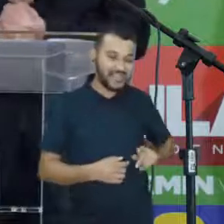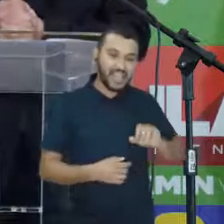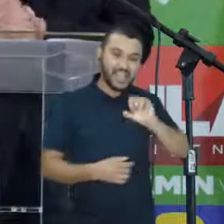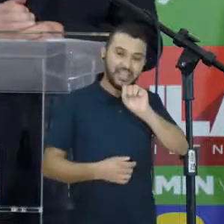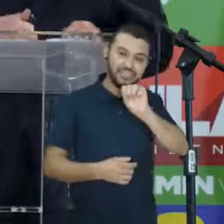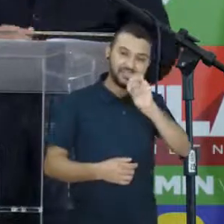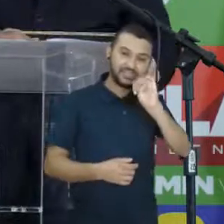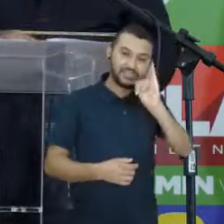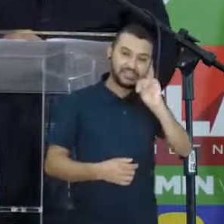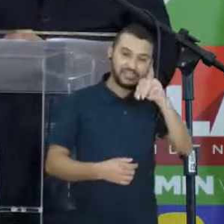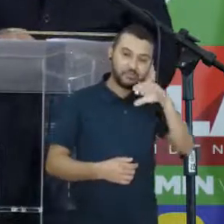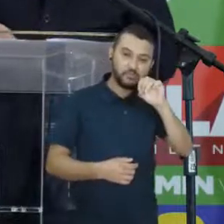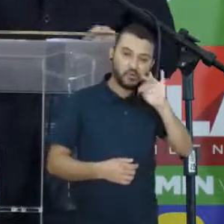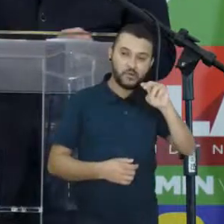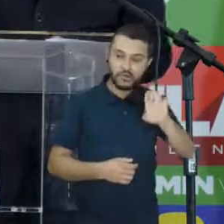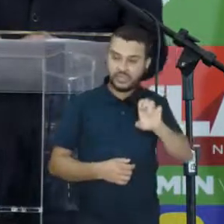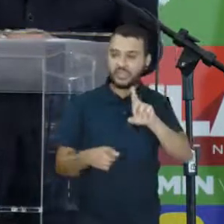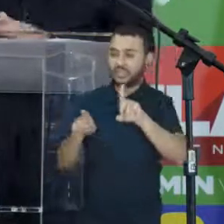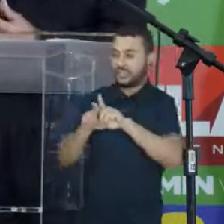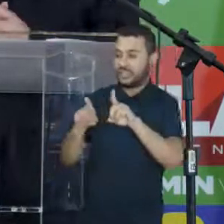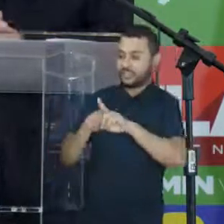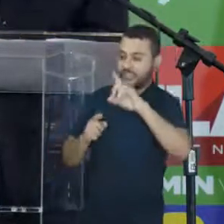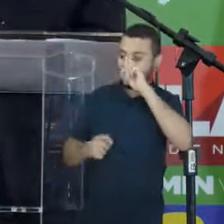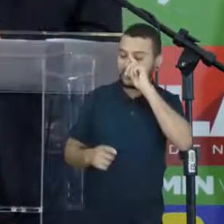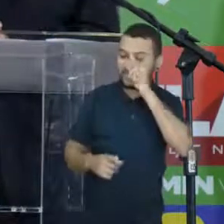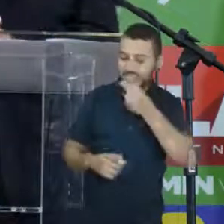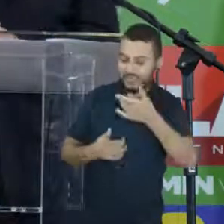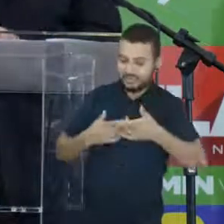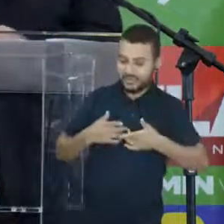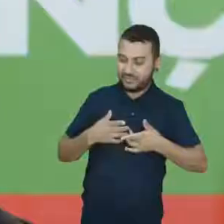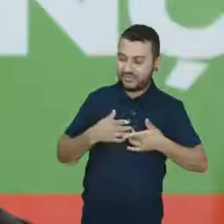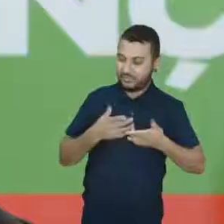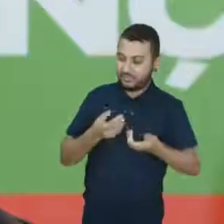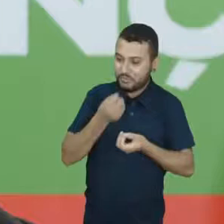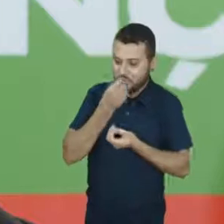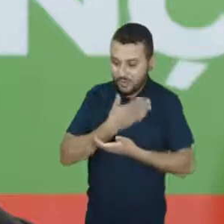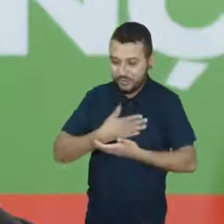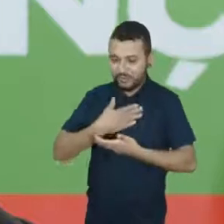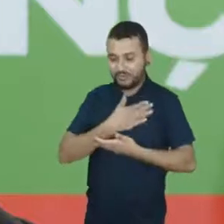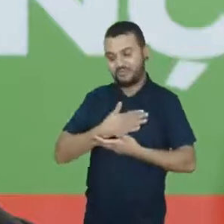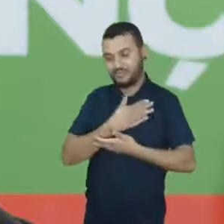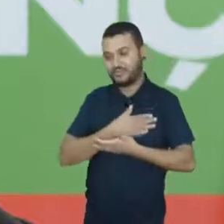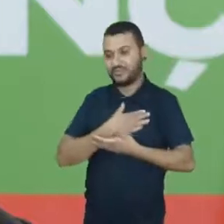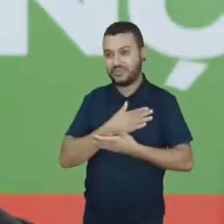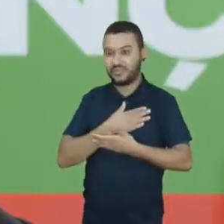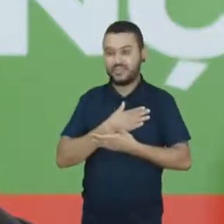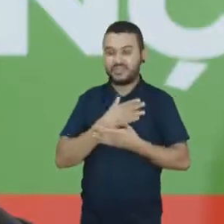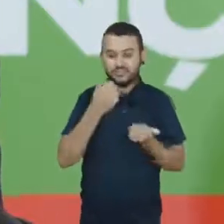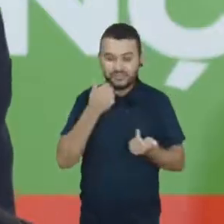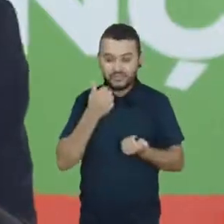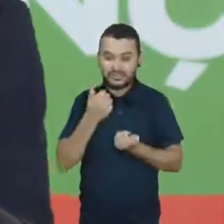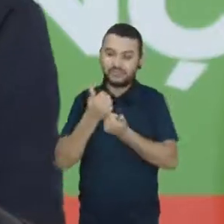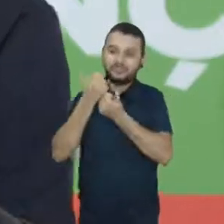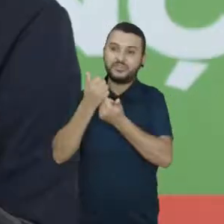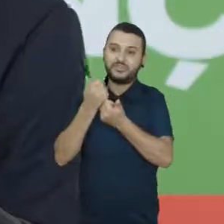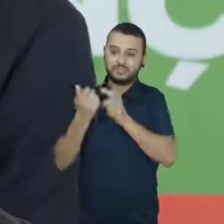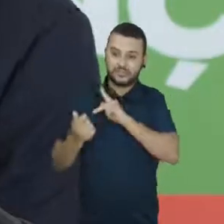Alckmin, meu querido companheiro vice-presidente, companheira Gleisi Hoffmann, presidente do